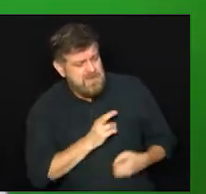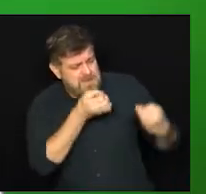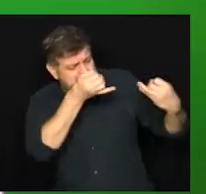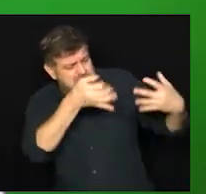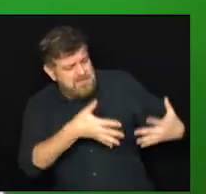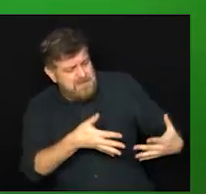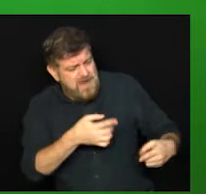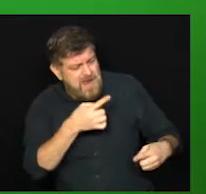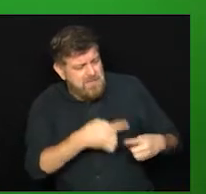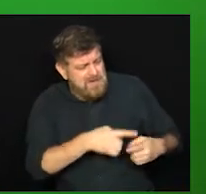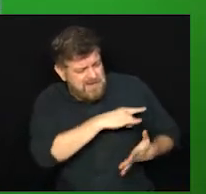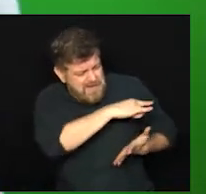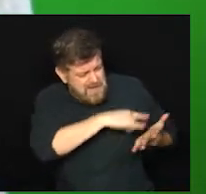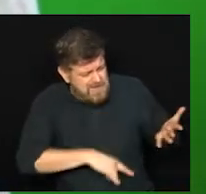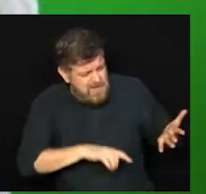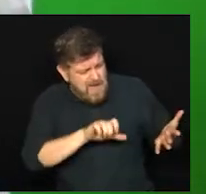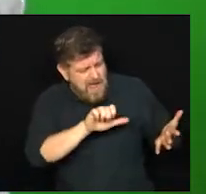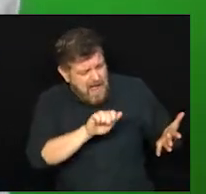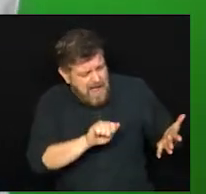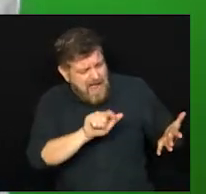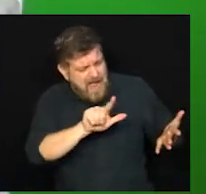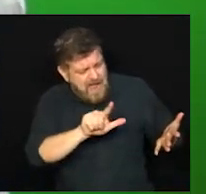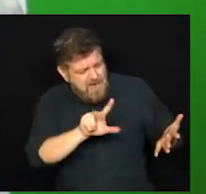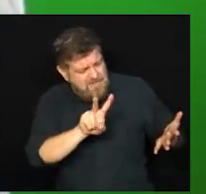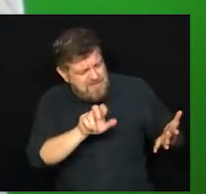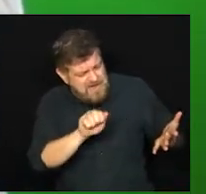situação. Hoje eu sei